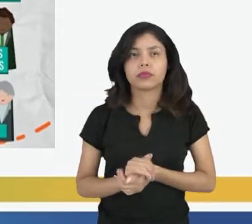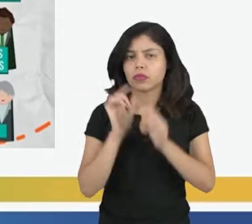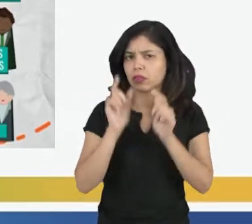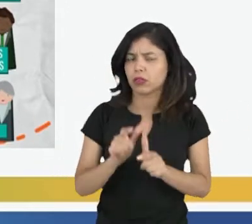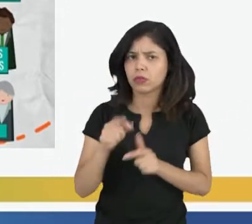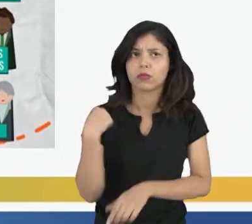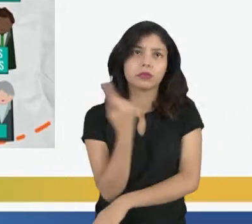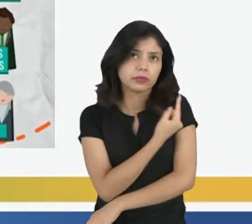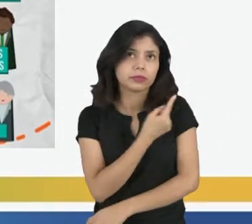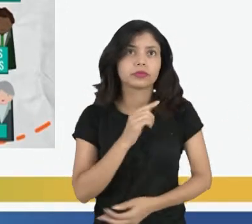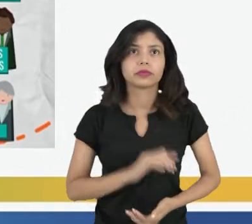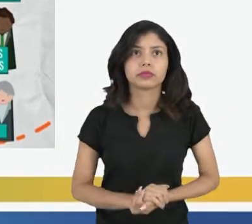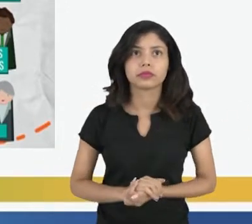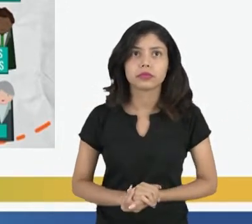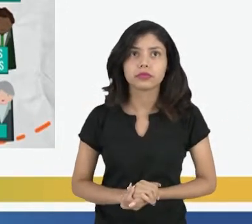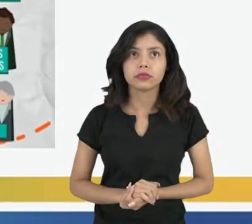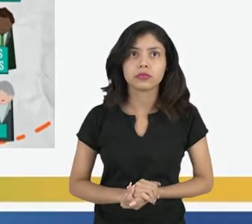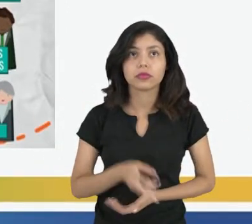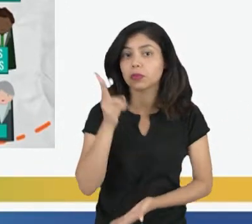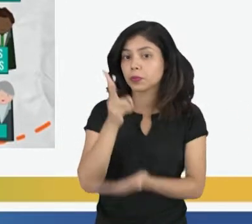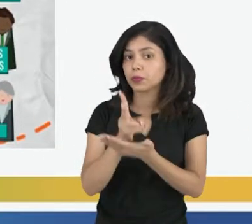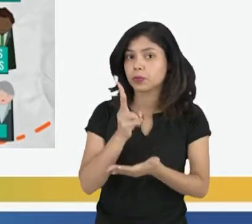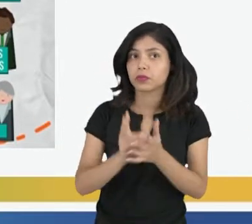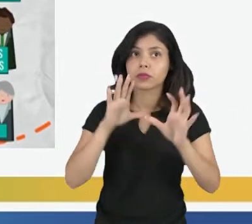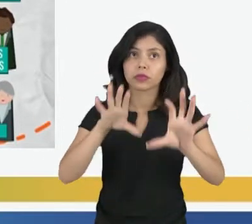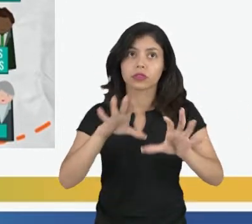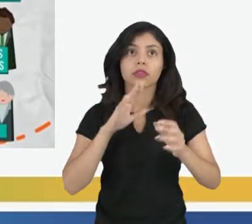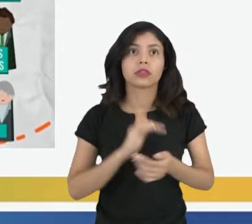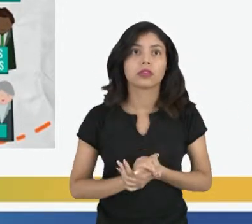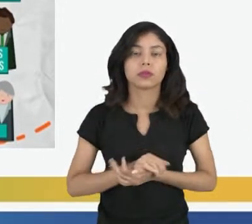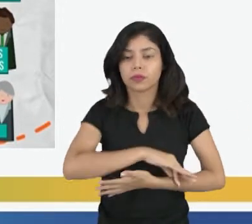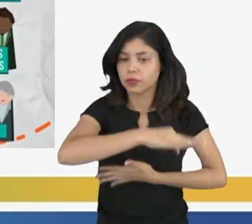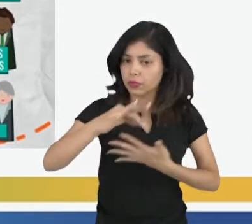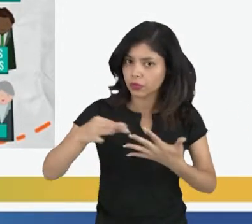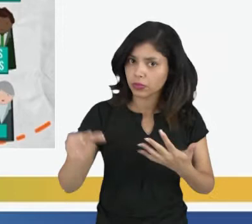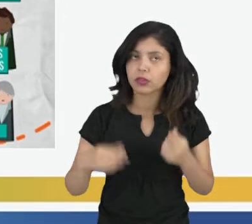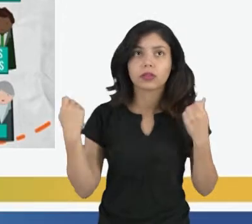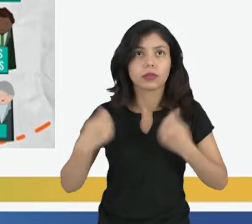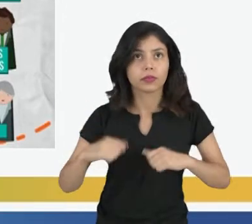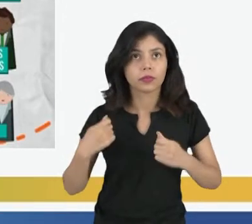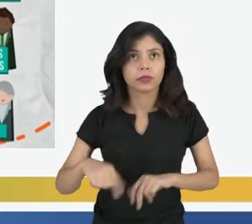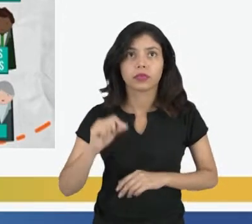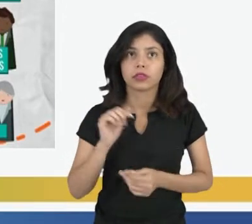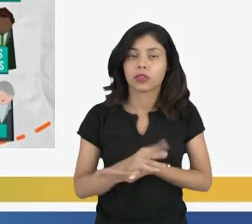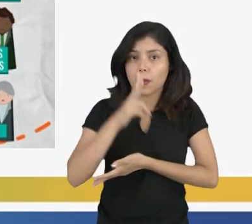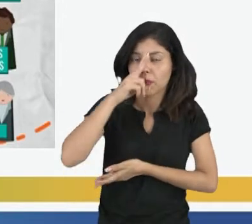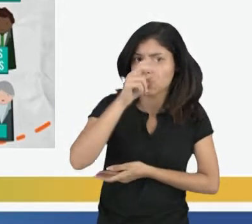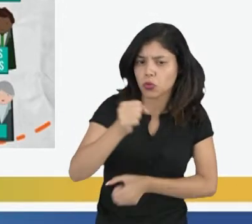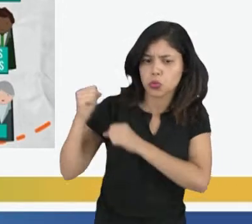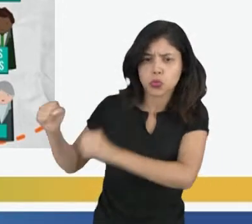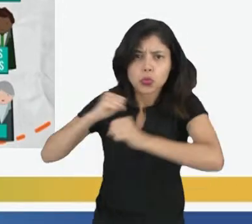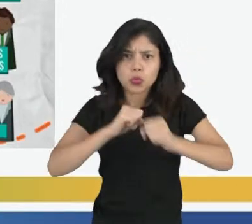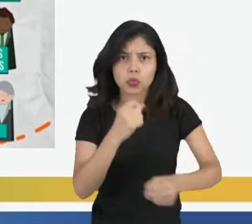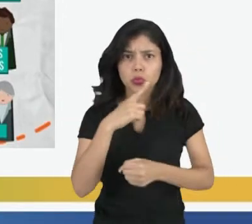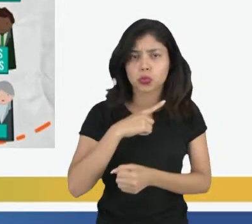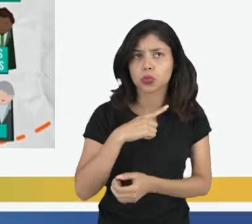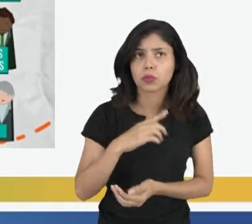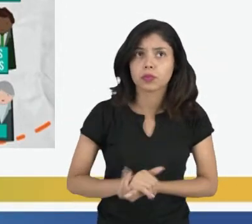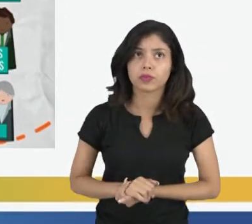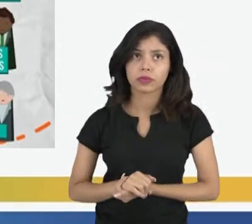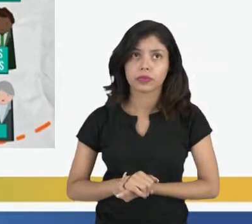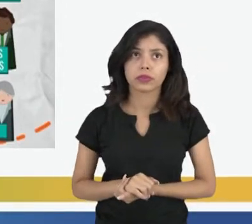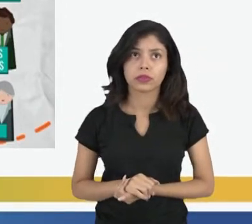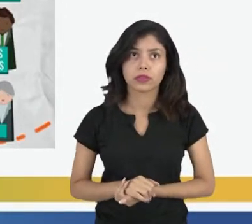onde estamos né e é o mesmo tempo esses elementos dependem de poderes constituídos